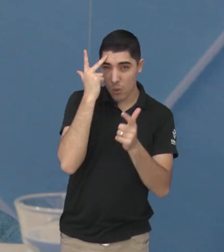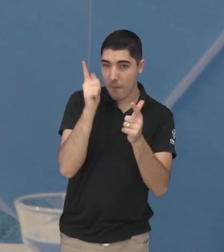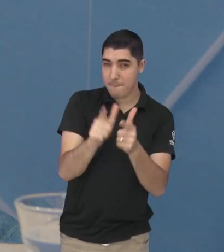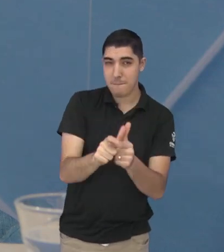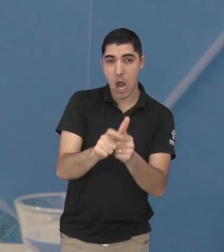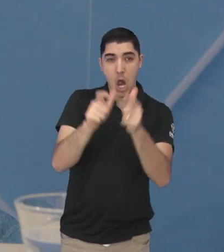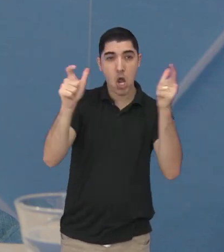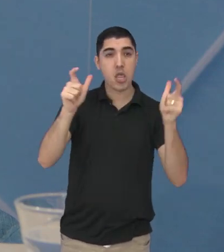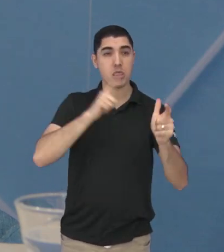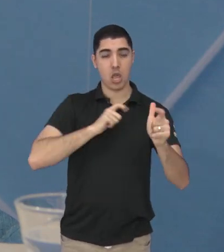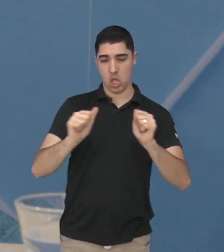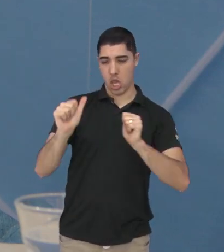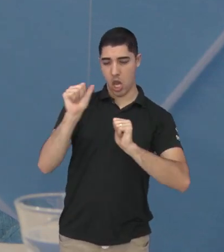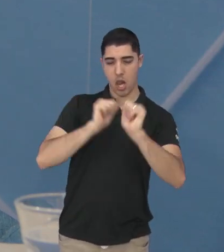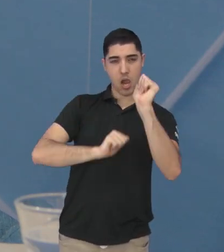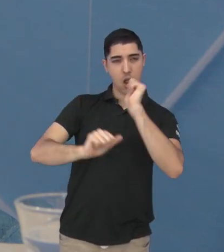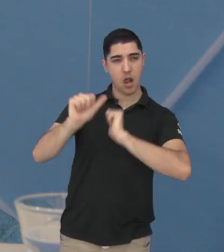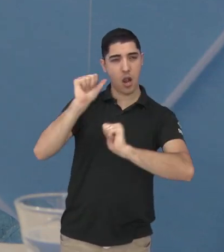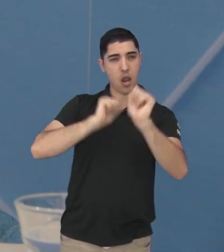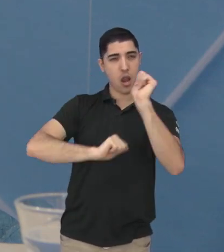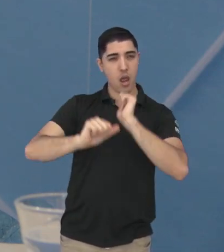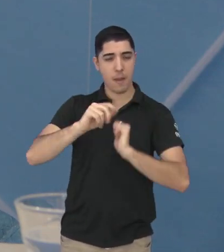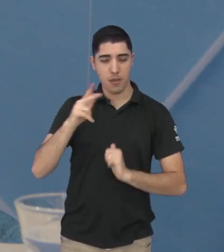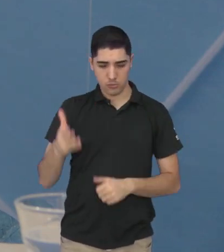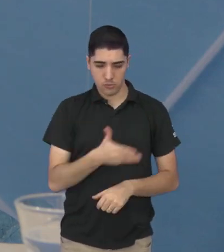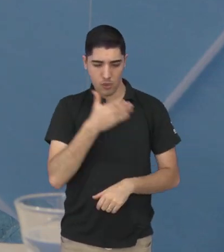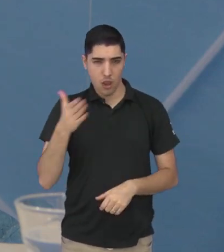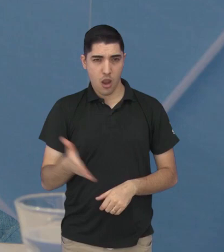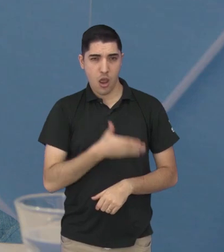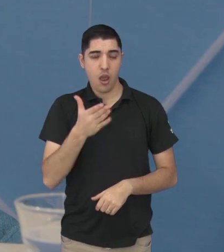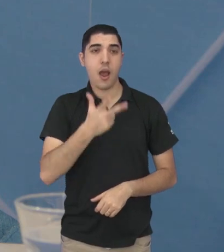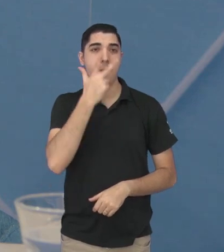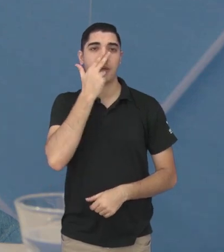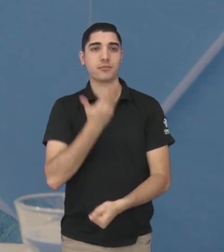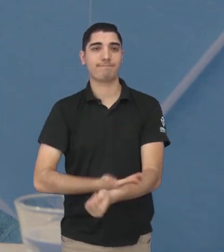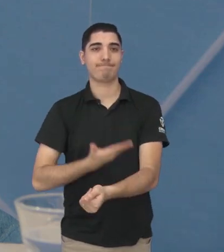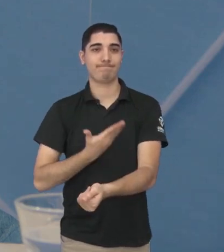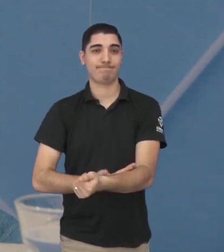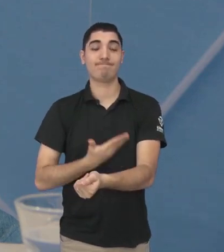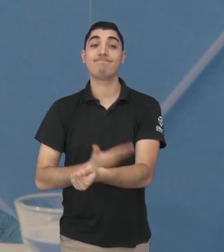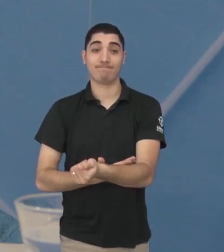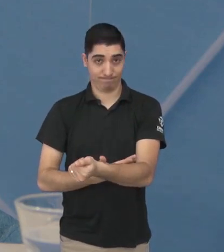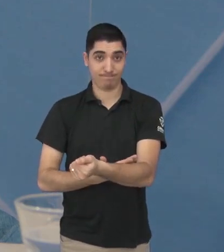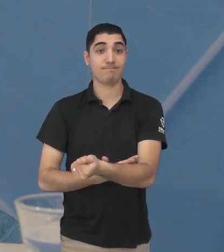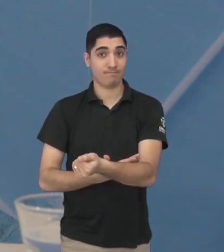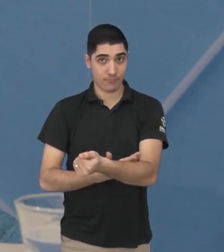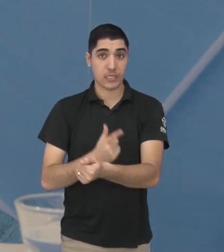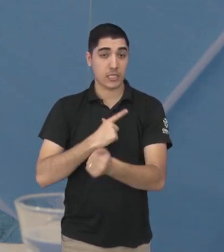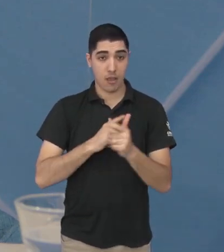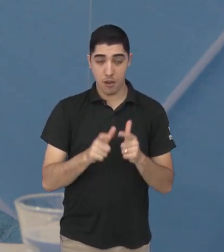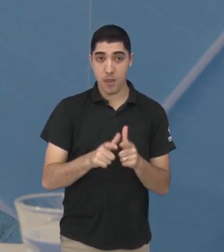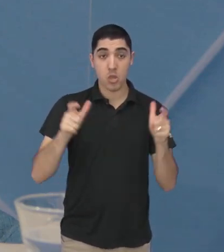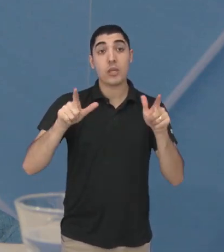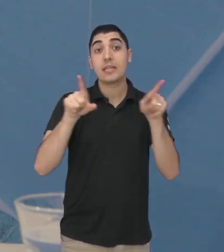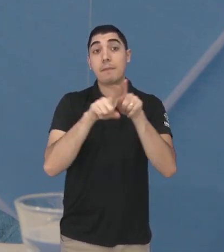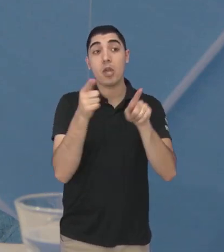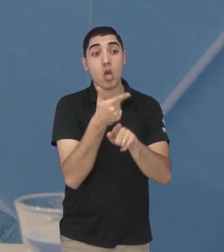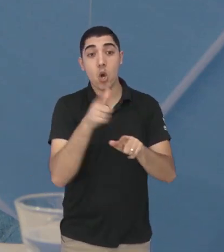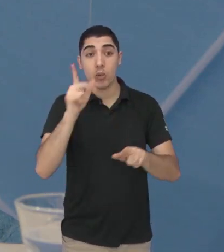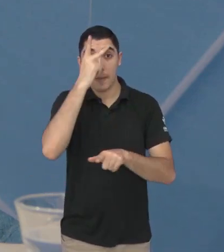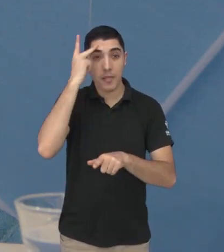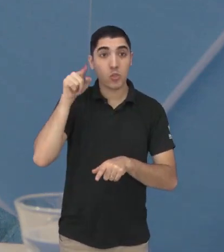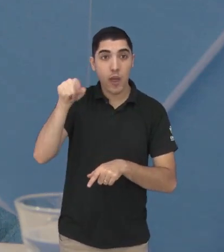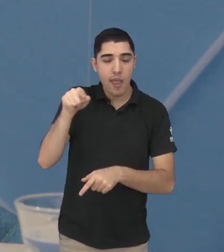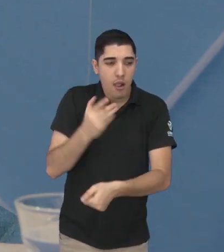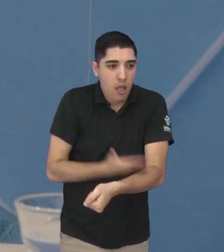uso abusivo, que é aquele próximo à dependência, e a gente tem um grande número de pessoas já com dependência do álcool.